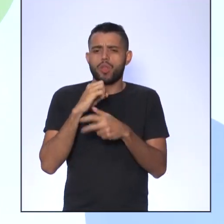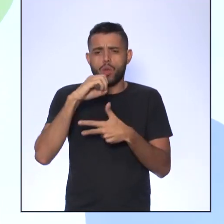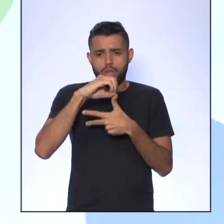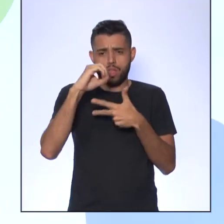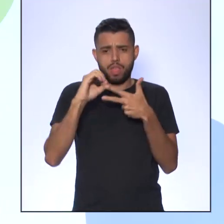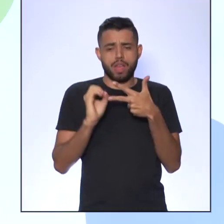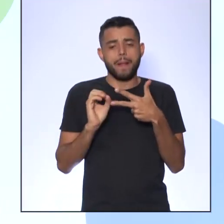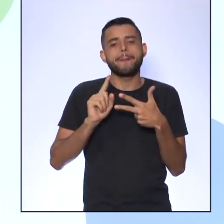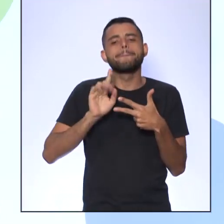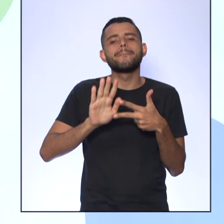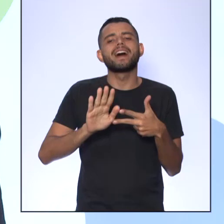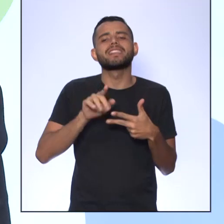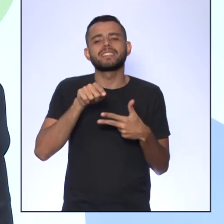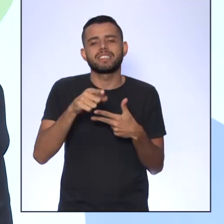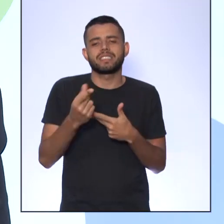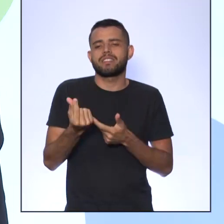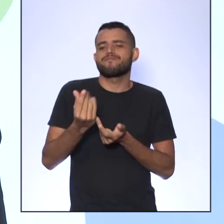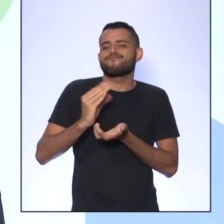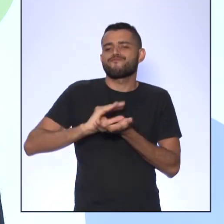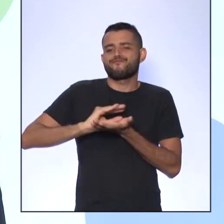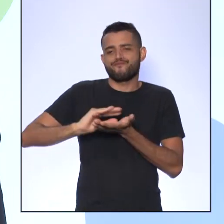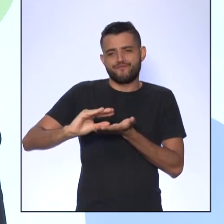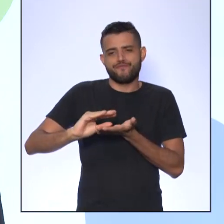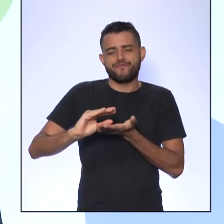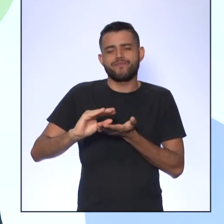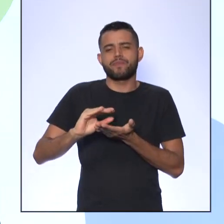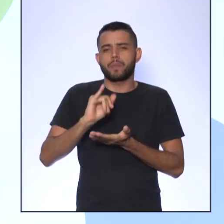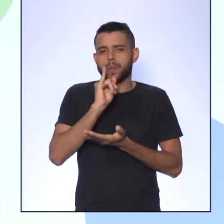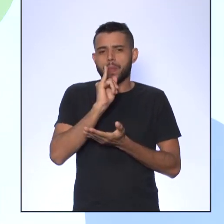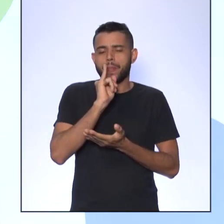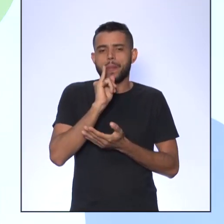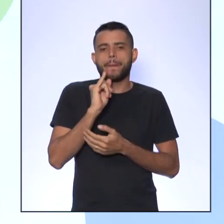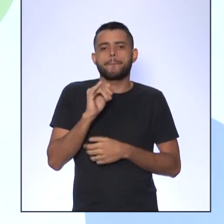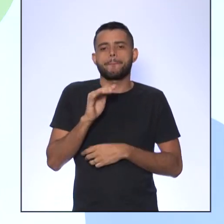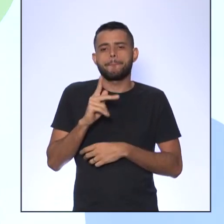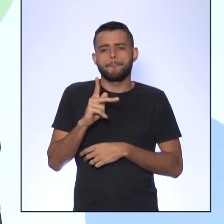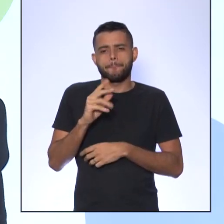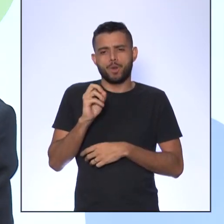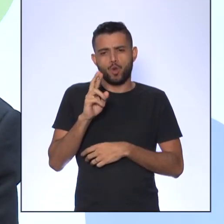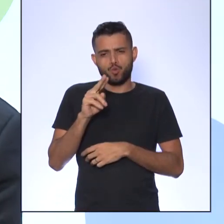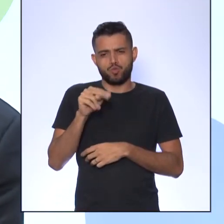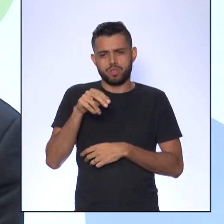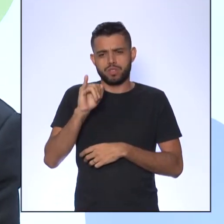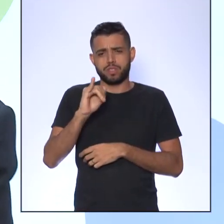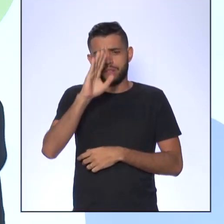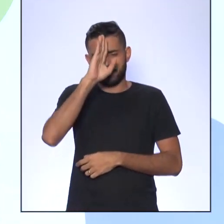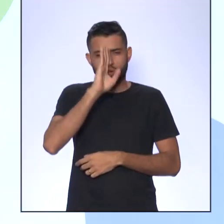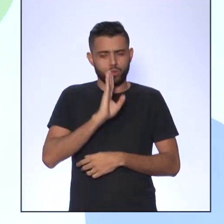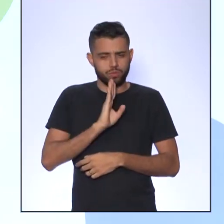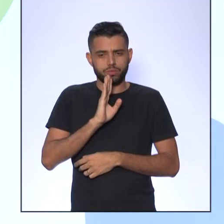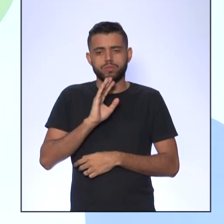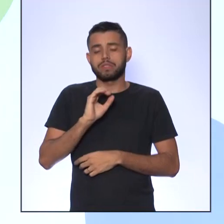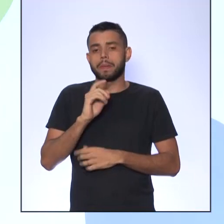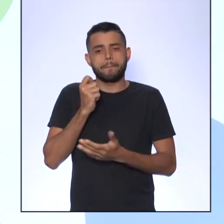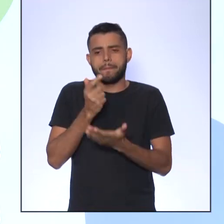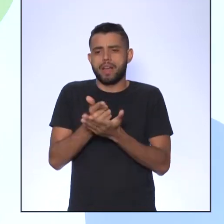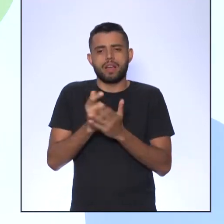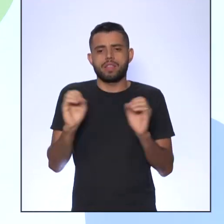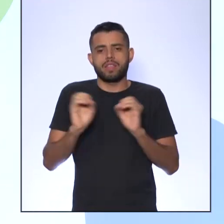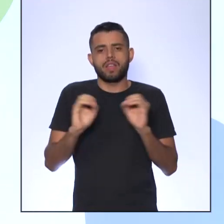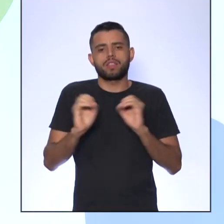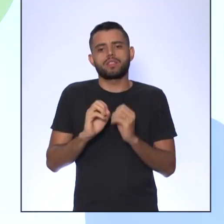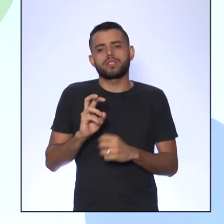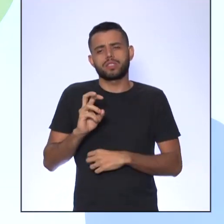um financiamento. O ProUni, você recebe a bolsa e não paga nada. Ela pode ser parcial ou total,